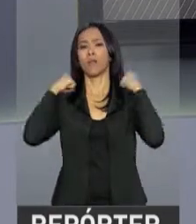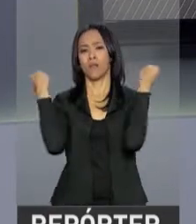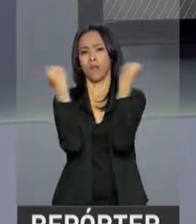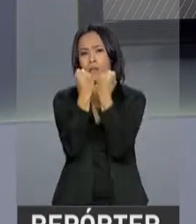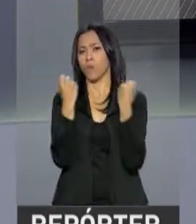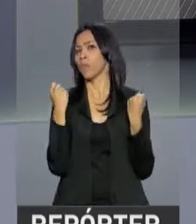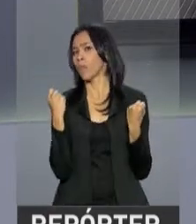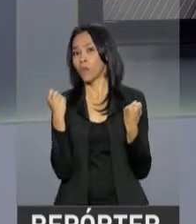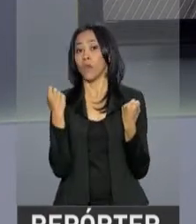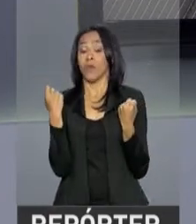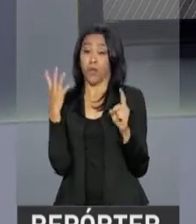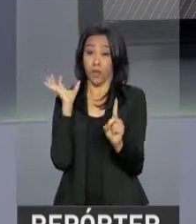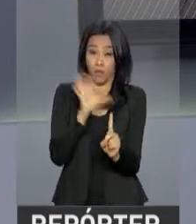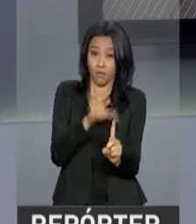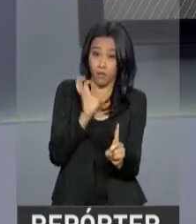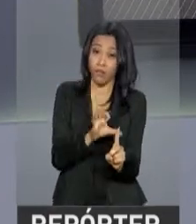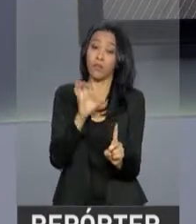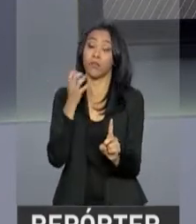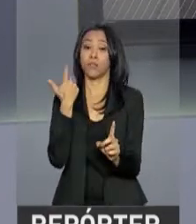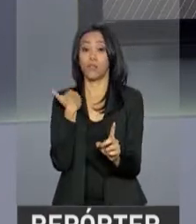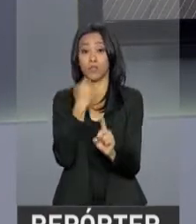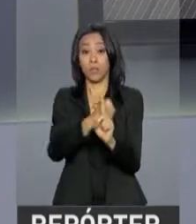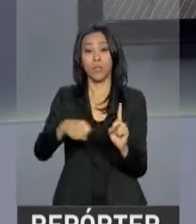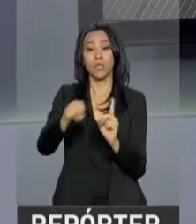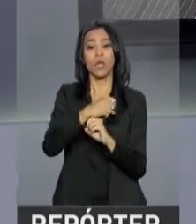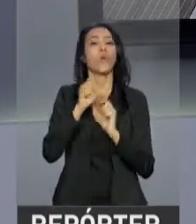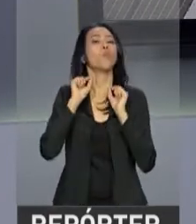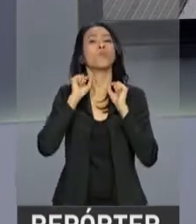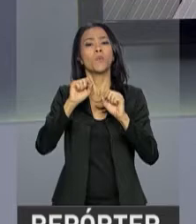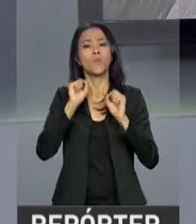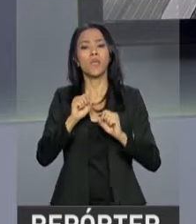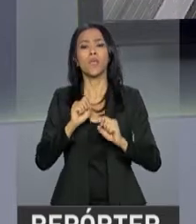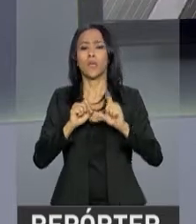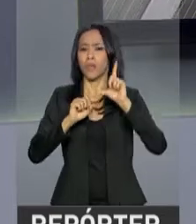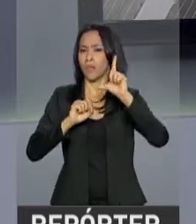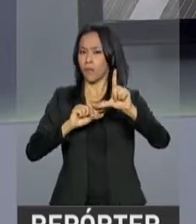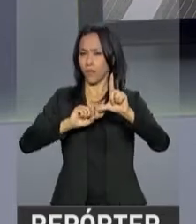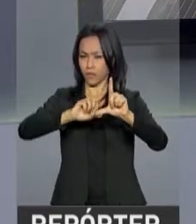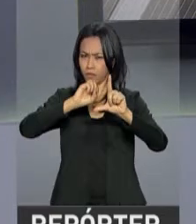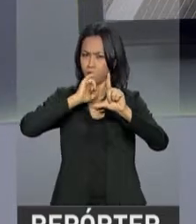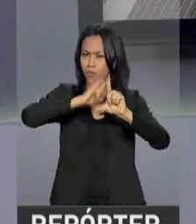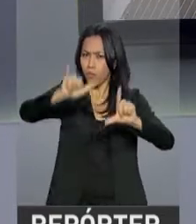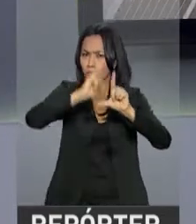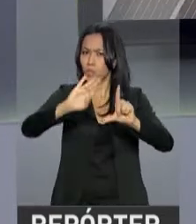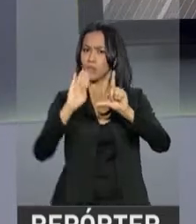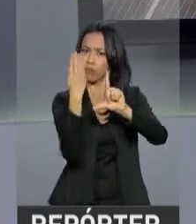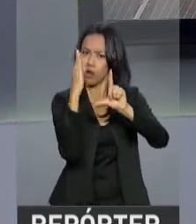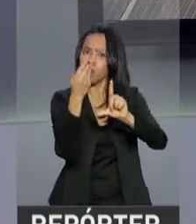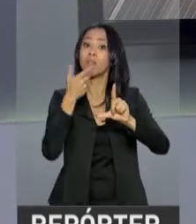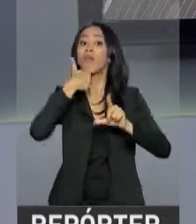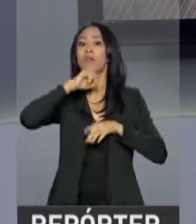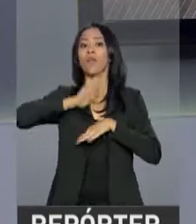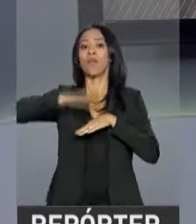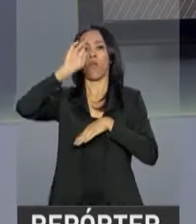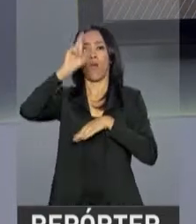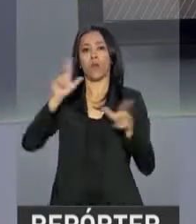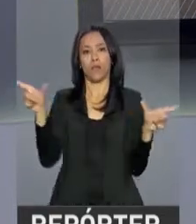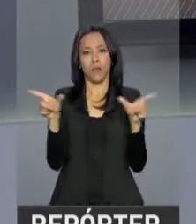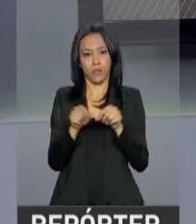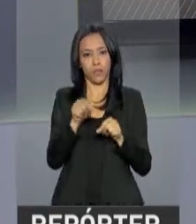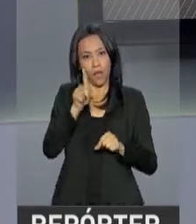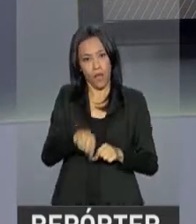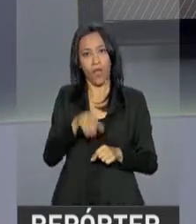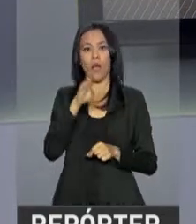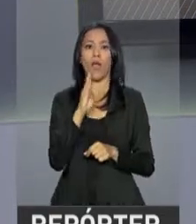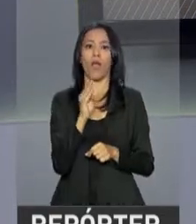impactos sociais e políticos das fake news organizado pela associação brasileira de rádio e televisão abratel o